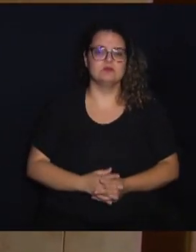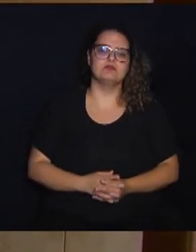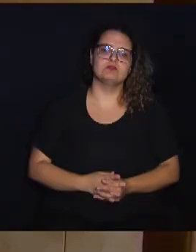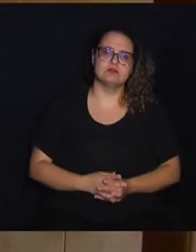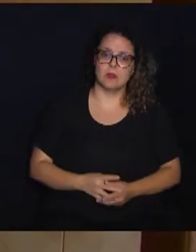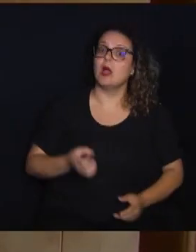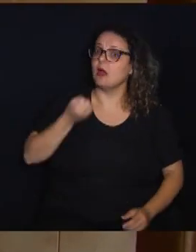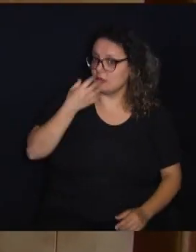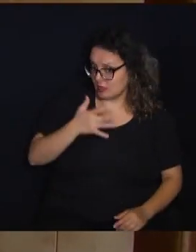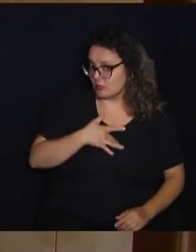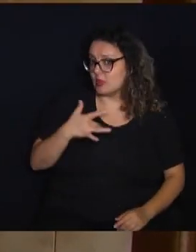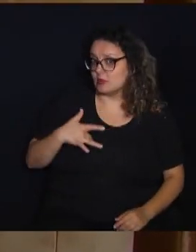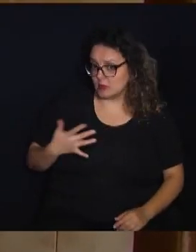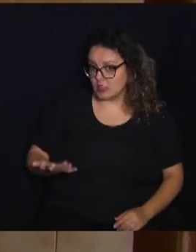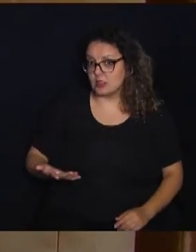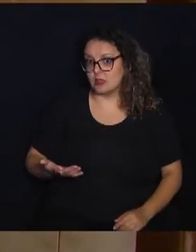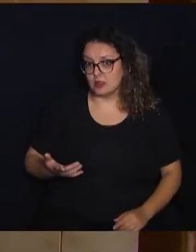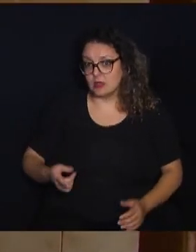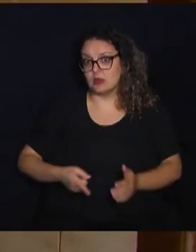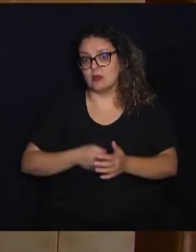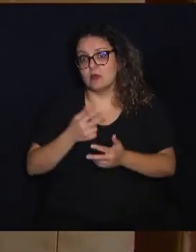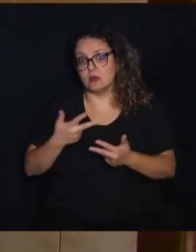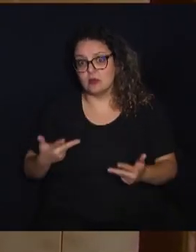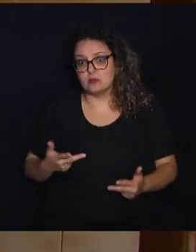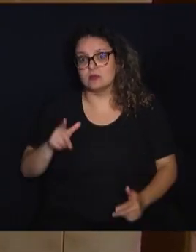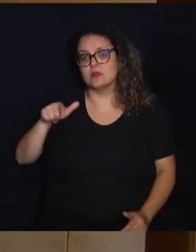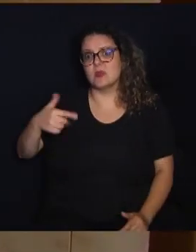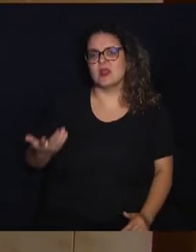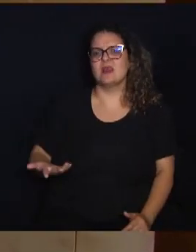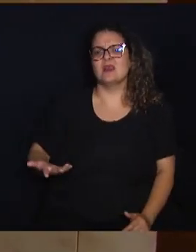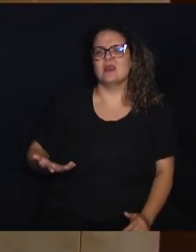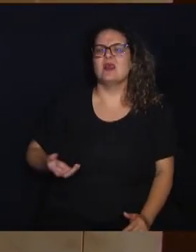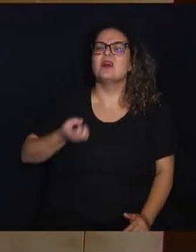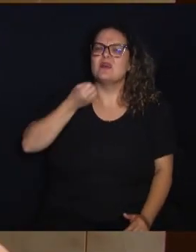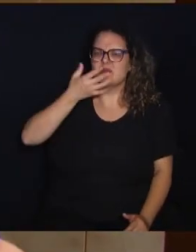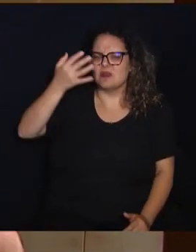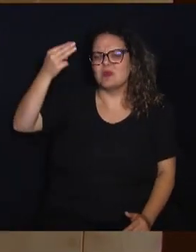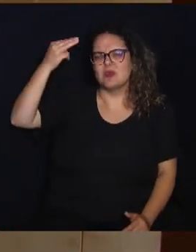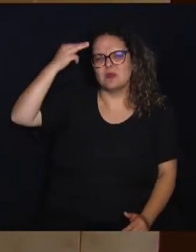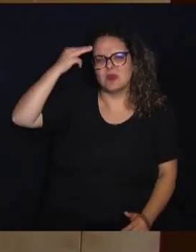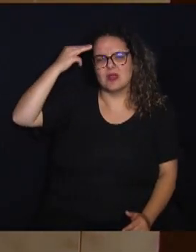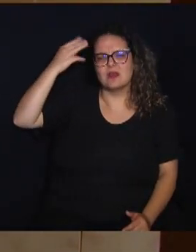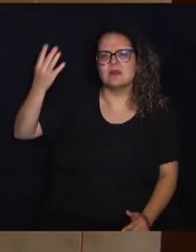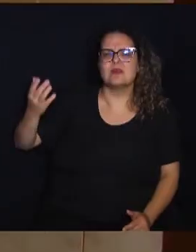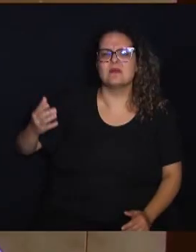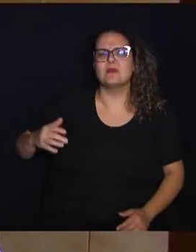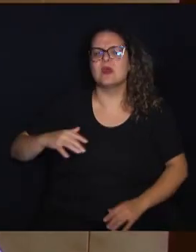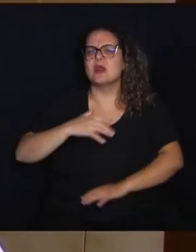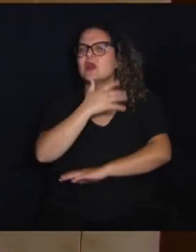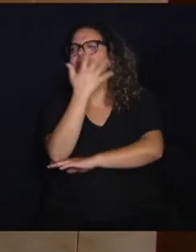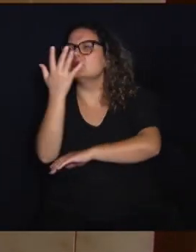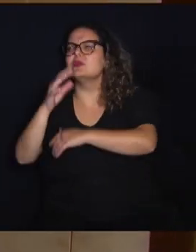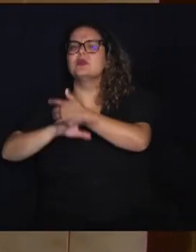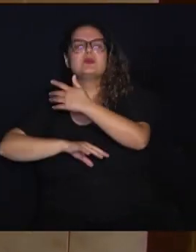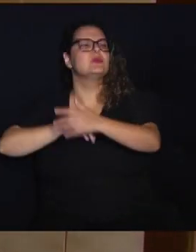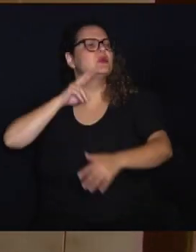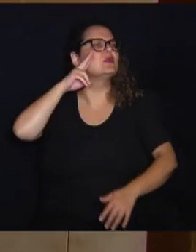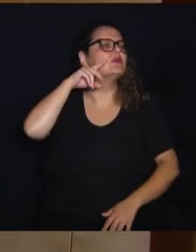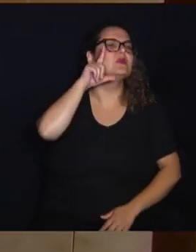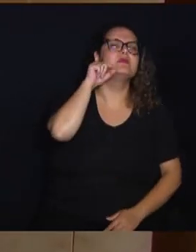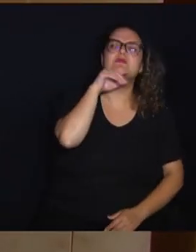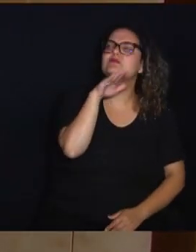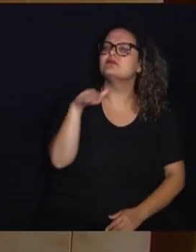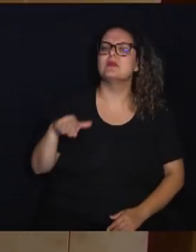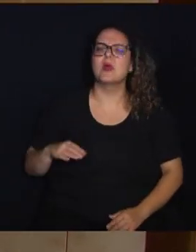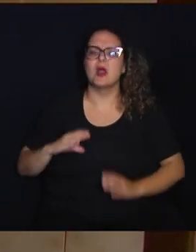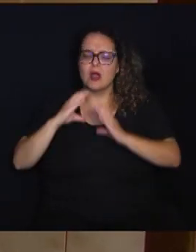para a saúde, né? Isso aí é a primeira coisa. E depois faz bem para a mente, porque você anda no bosque aqui, vê passarinho,